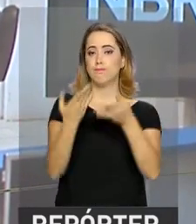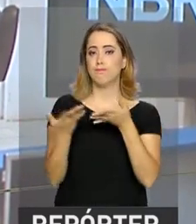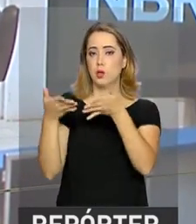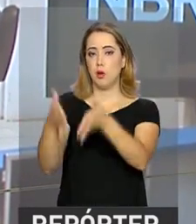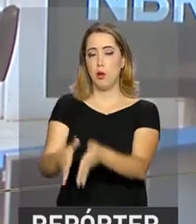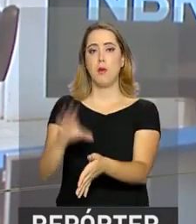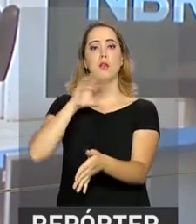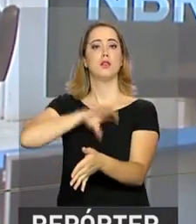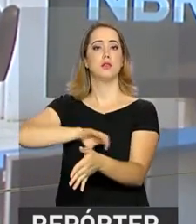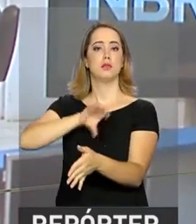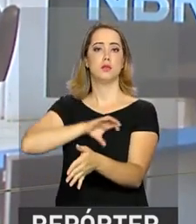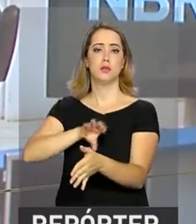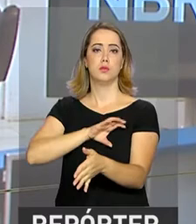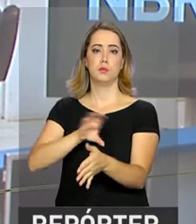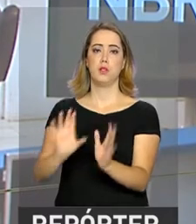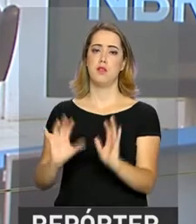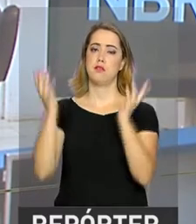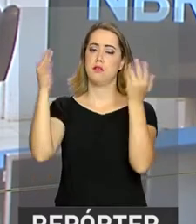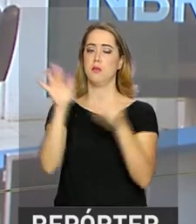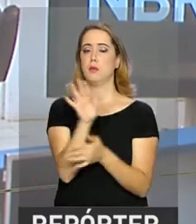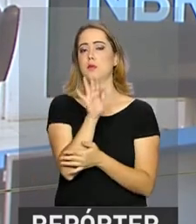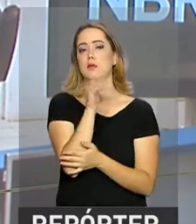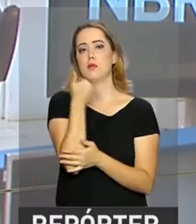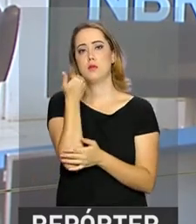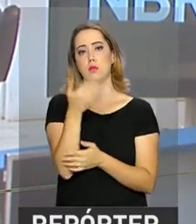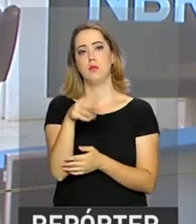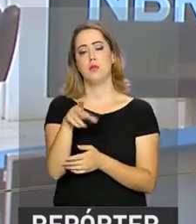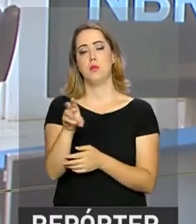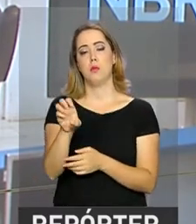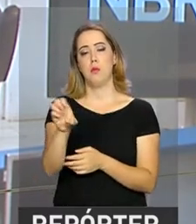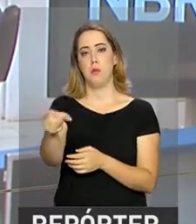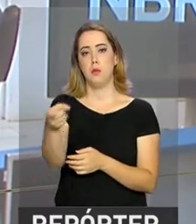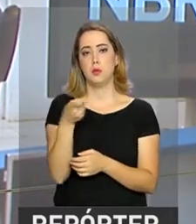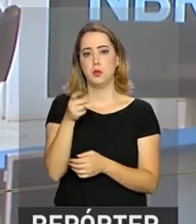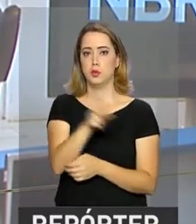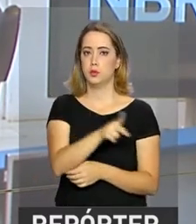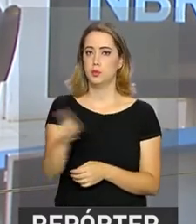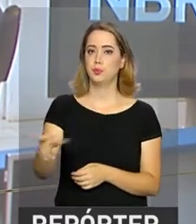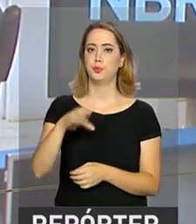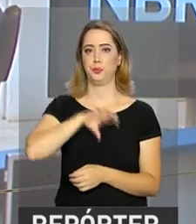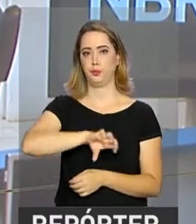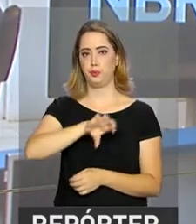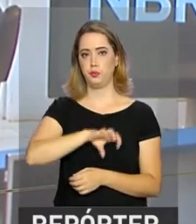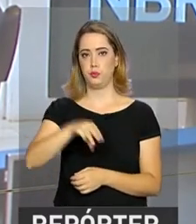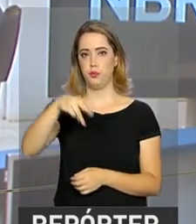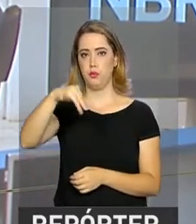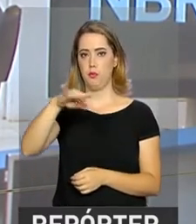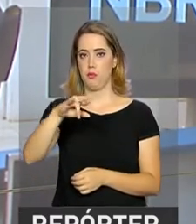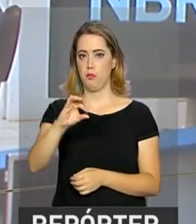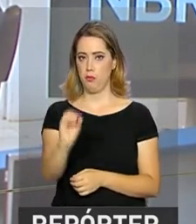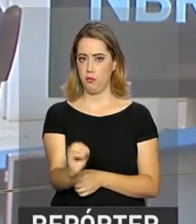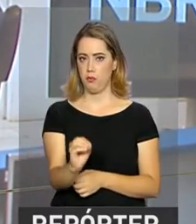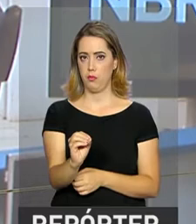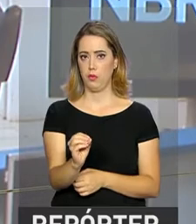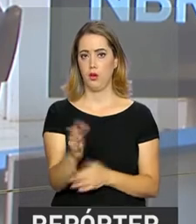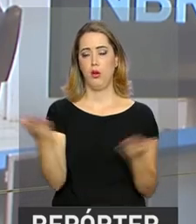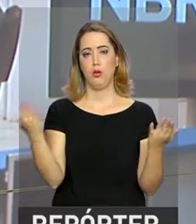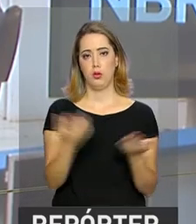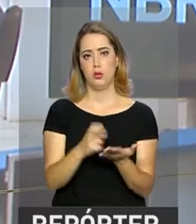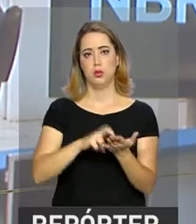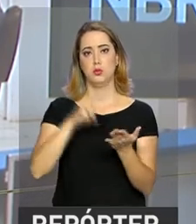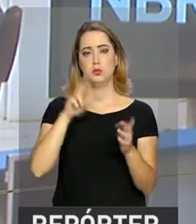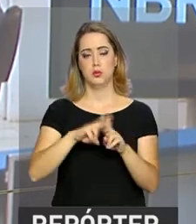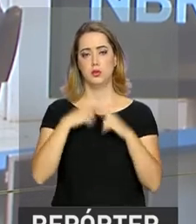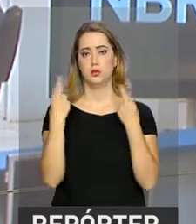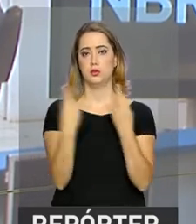do funeral do ex-presidente de portugal mario soares agora pela manhã ele se reúne com o núcleo de infraestrutura